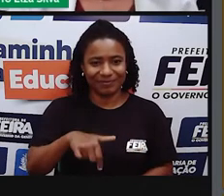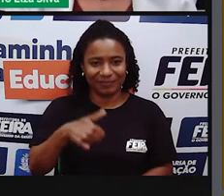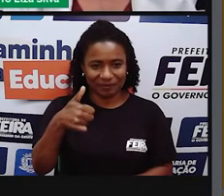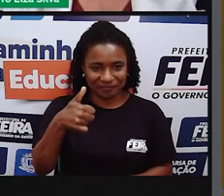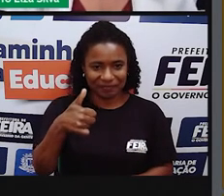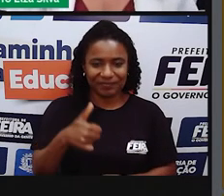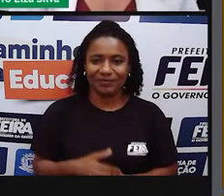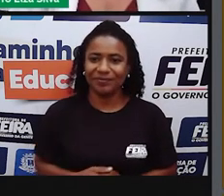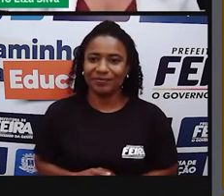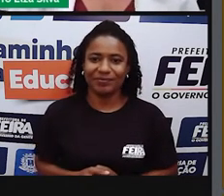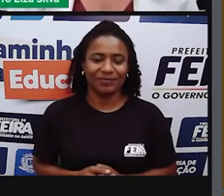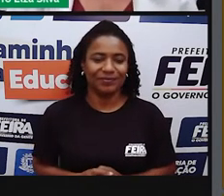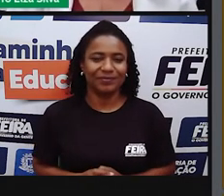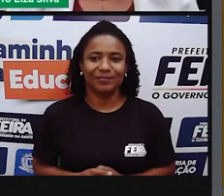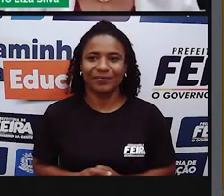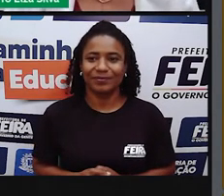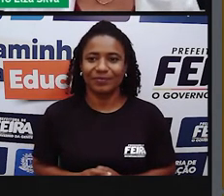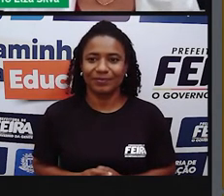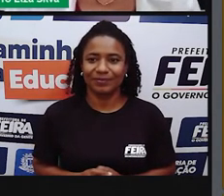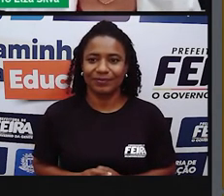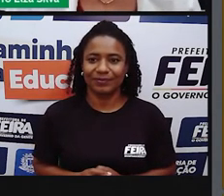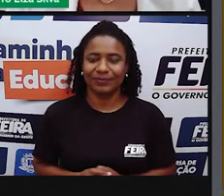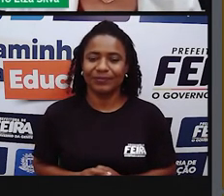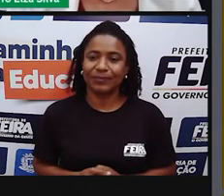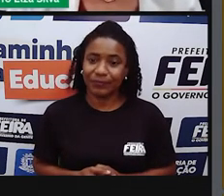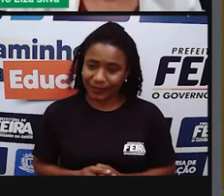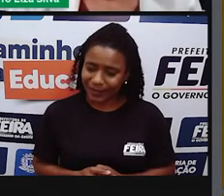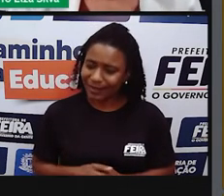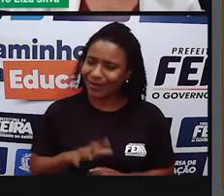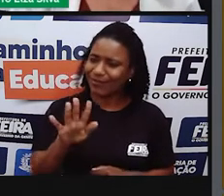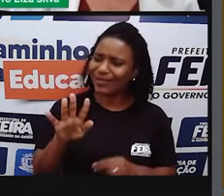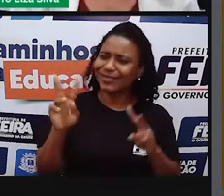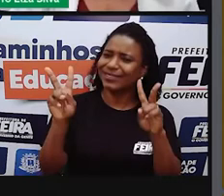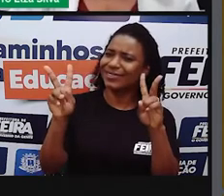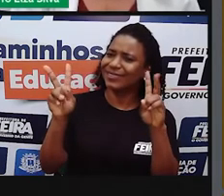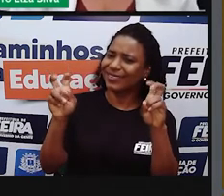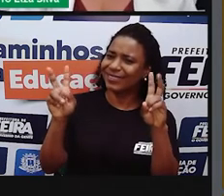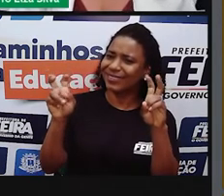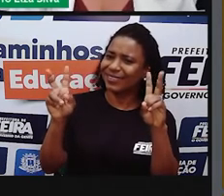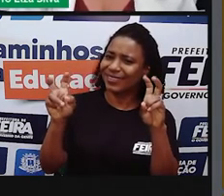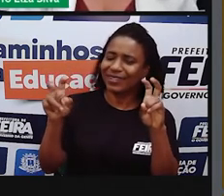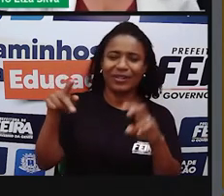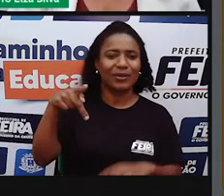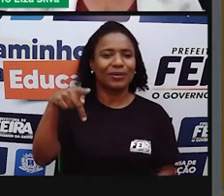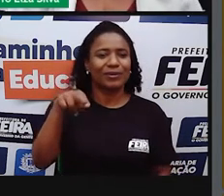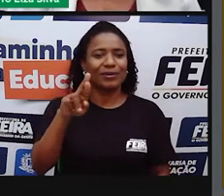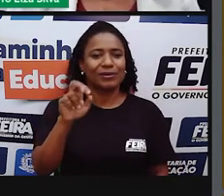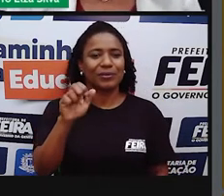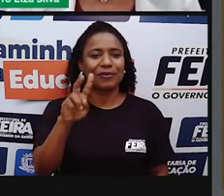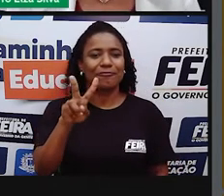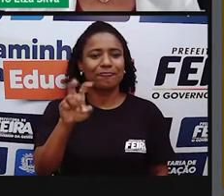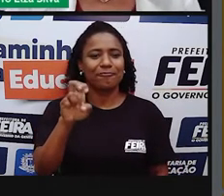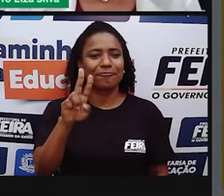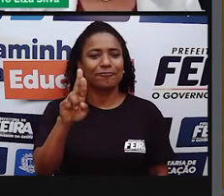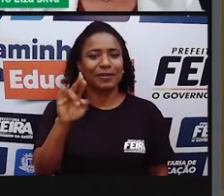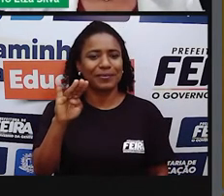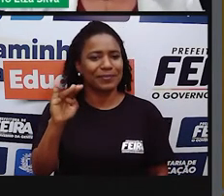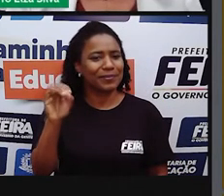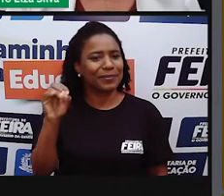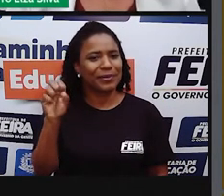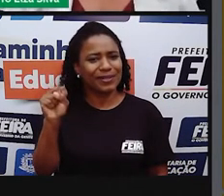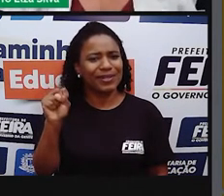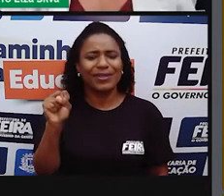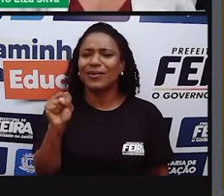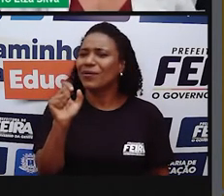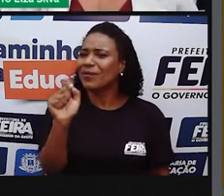Let's go, vamos lá. E os provérbios? Vocês conseguiram se lembrar sobre algum provérbio? O